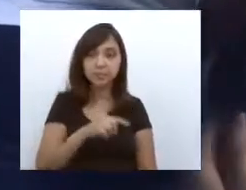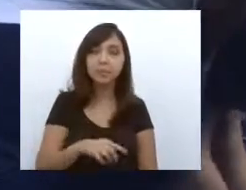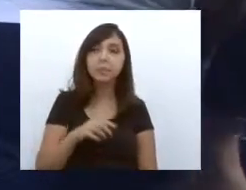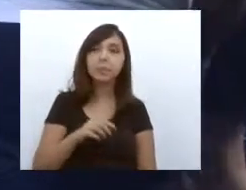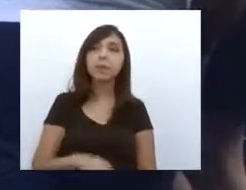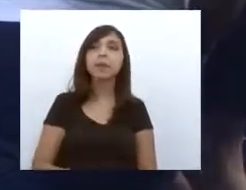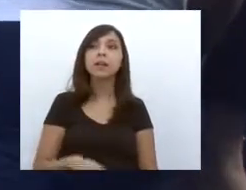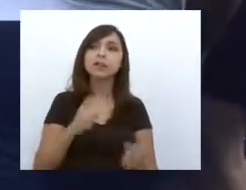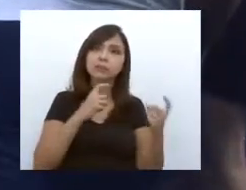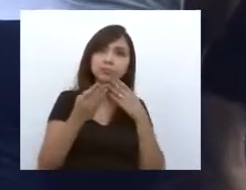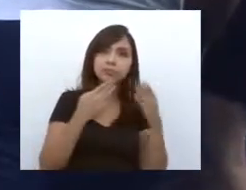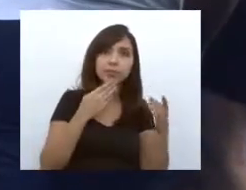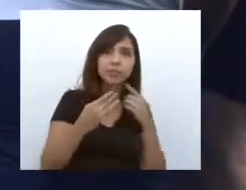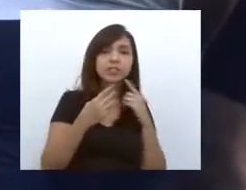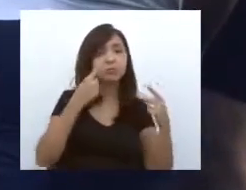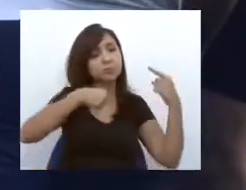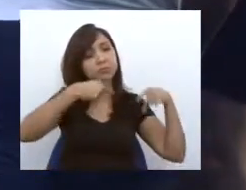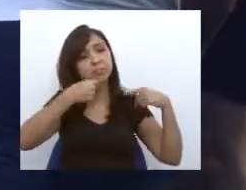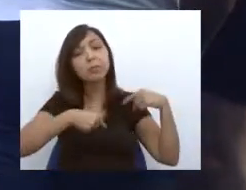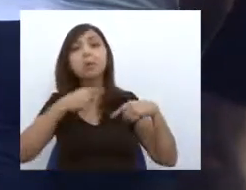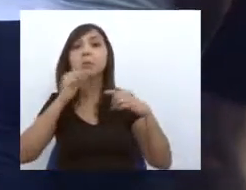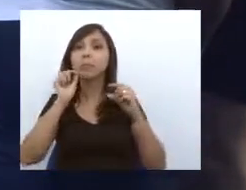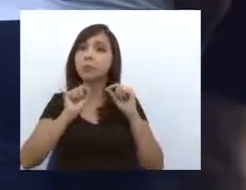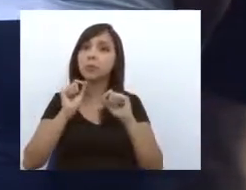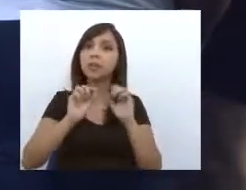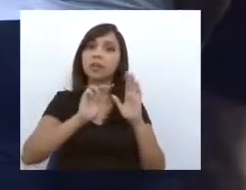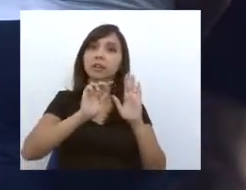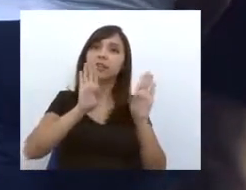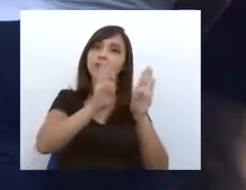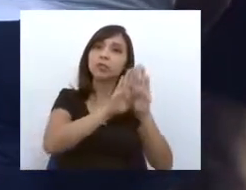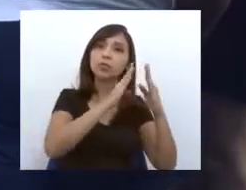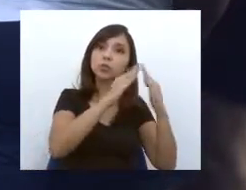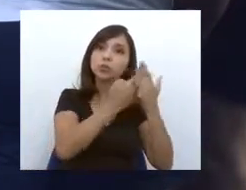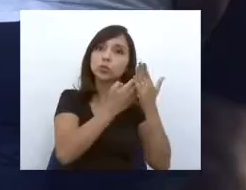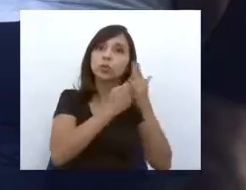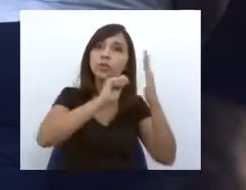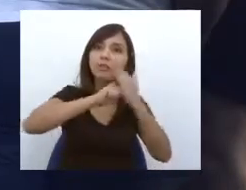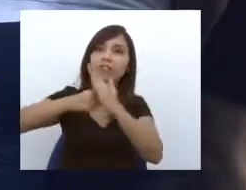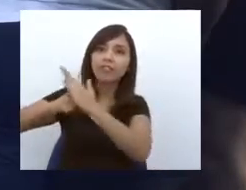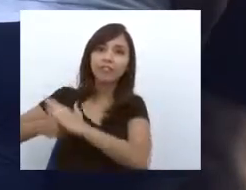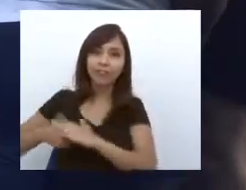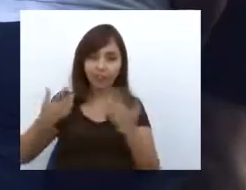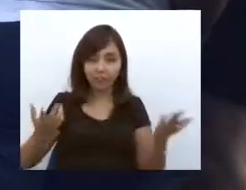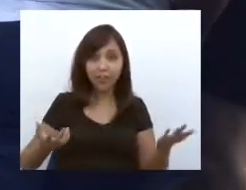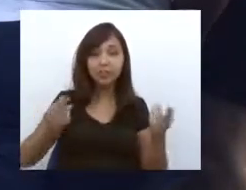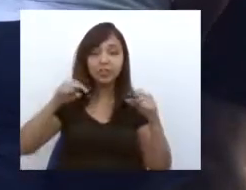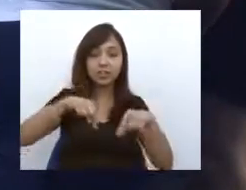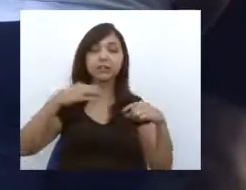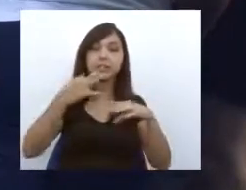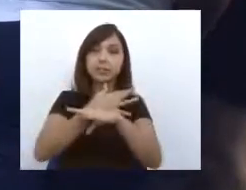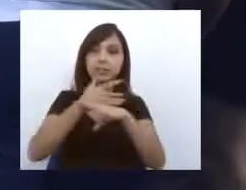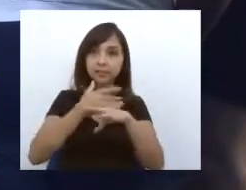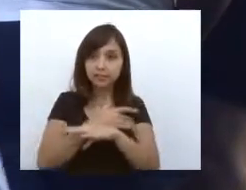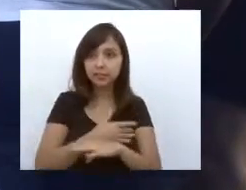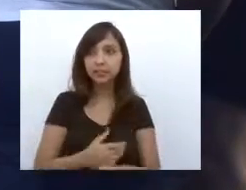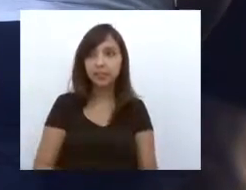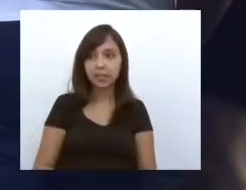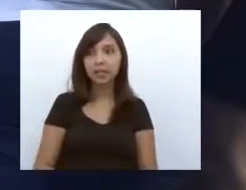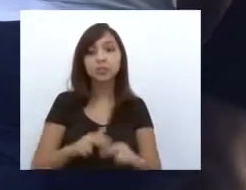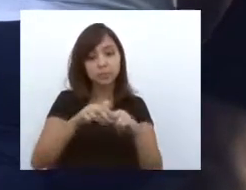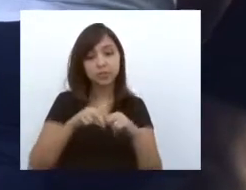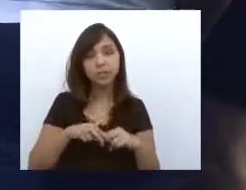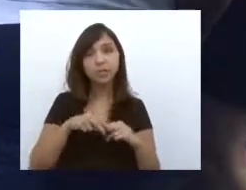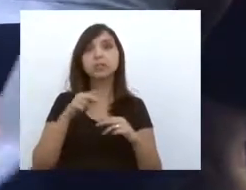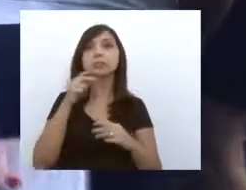Martiniano, justamente para debater a questão do fechamento das escolas públicas estaduais na cidade por conta do projeto